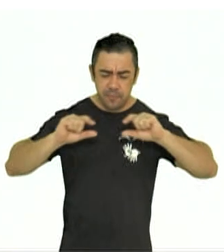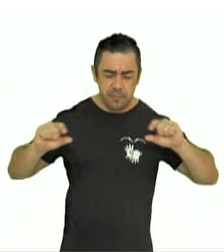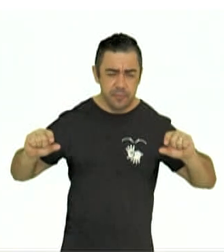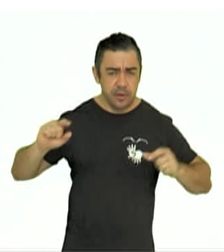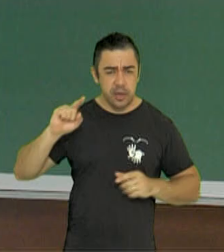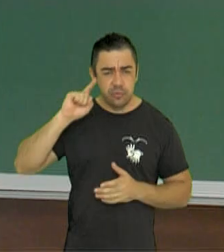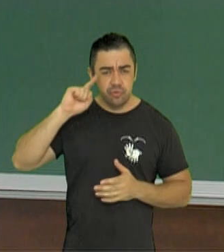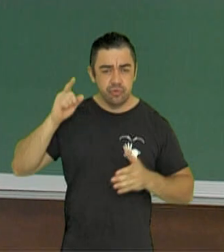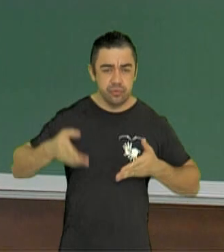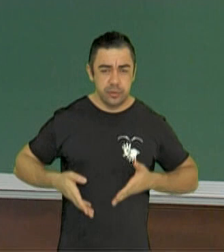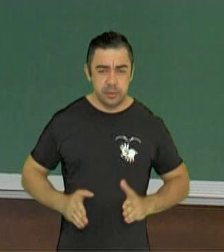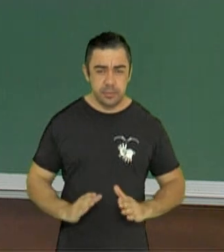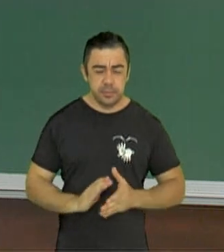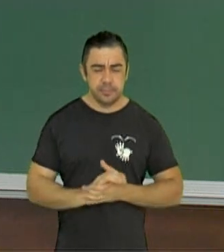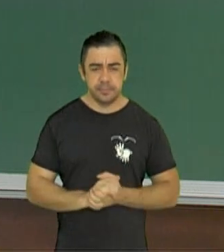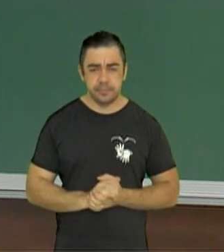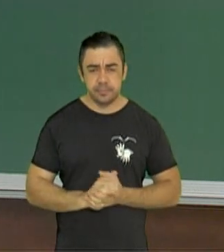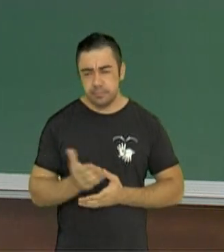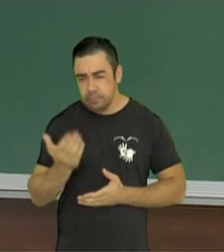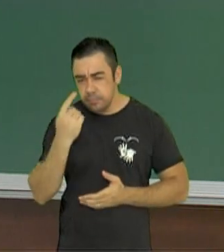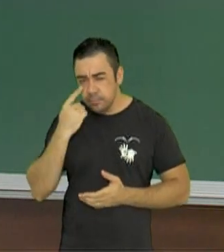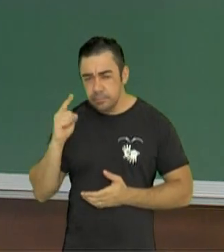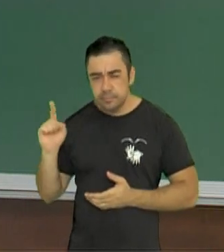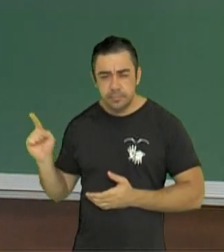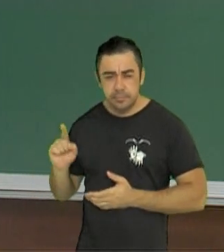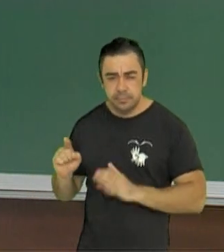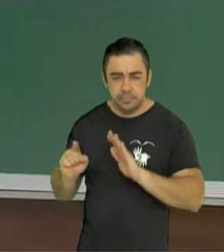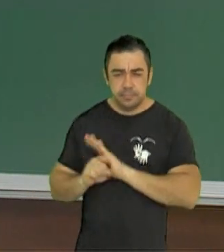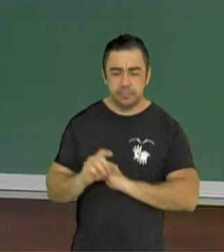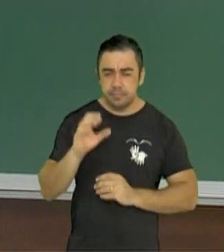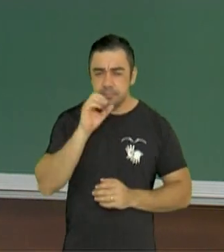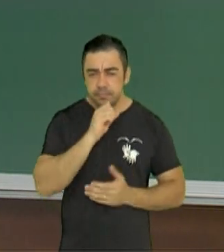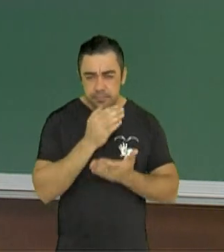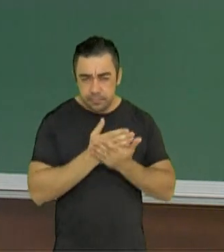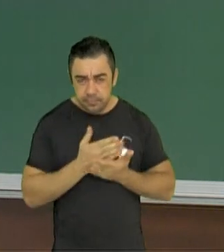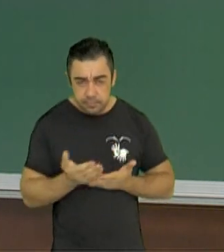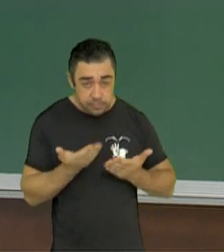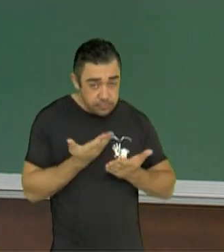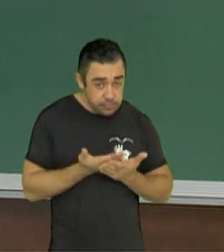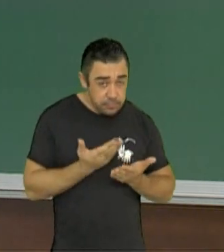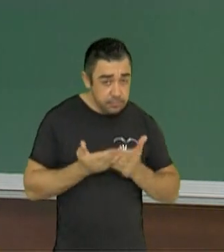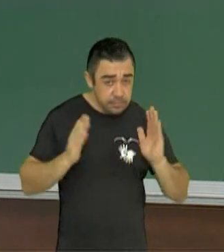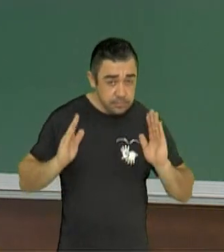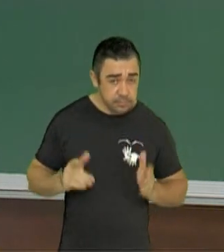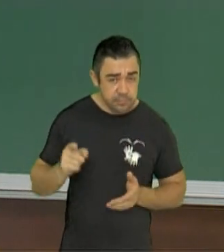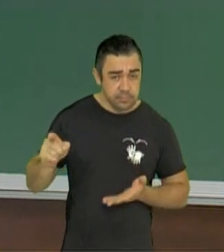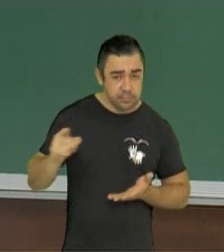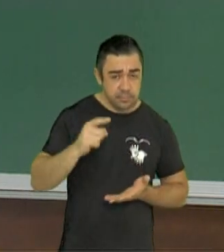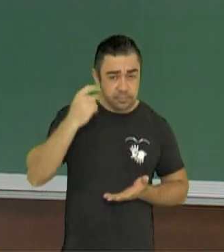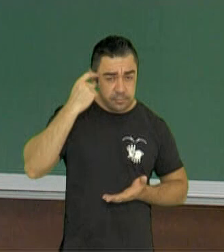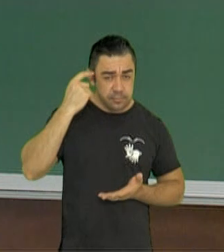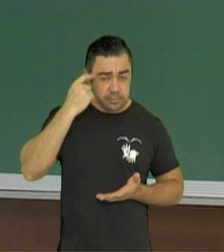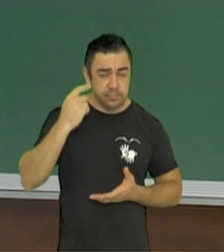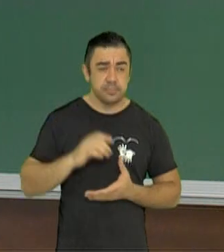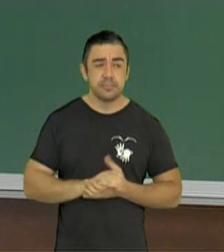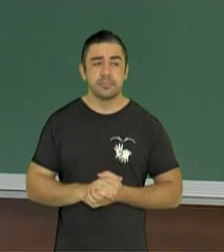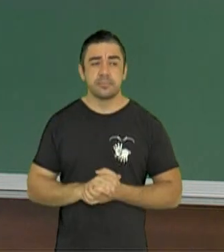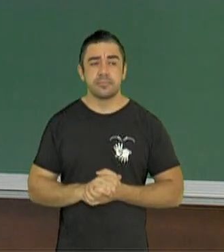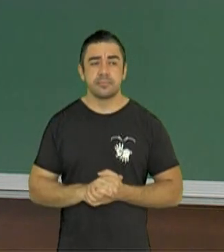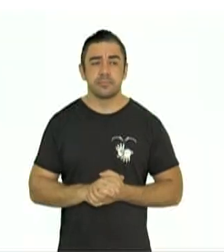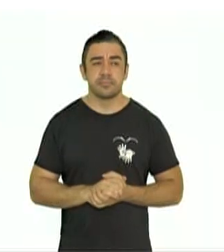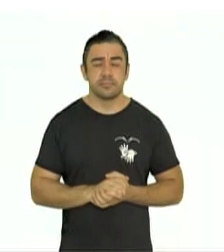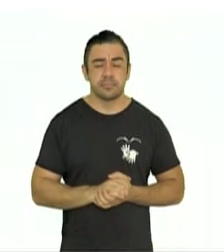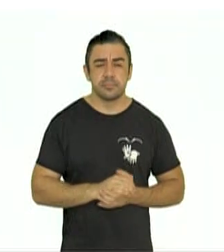nascimento. Vamos lá para um quiz? Vamos começar essa aula já e você pensando aí um pouquinho? Fala